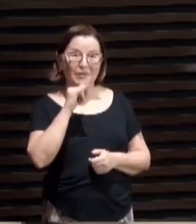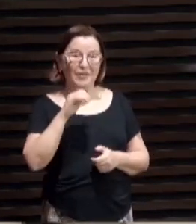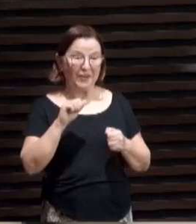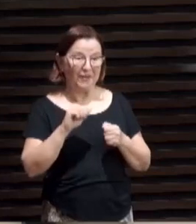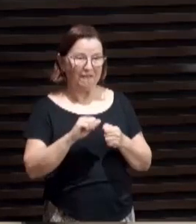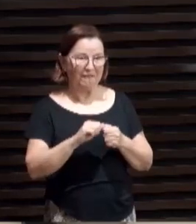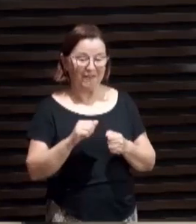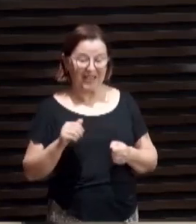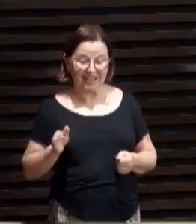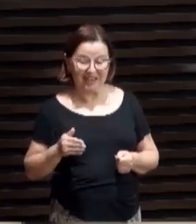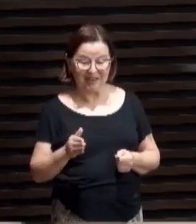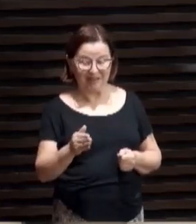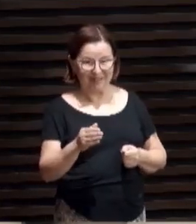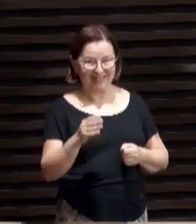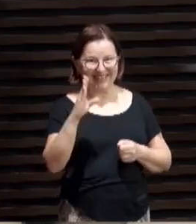falar.